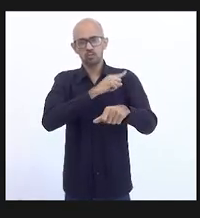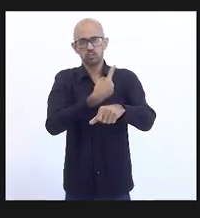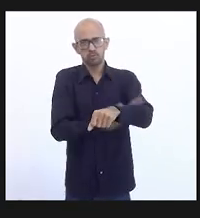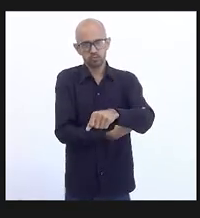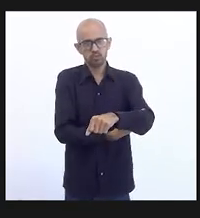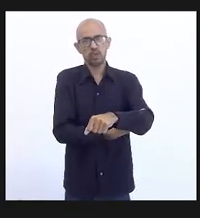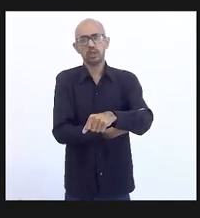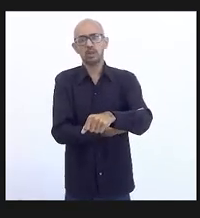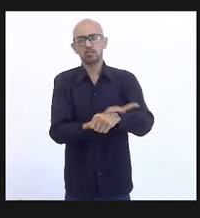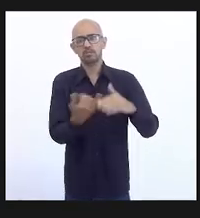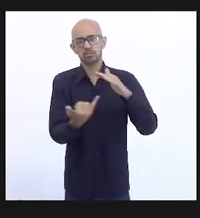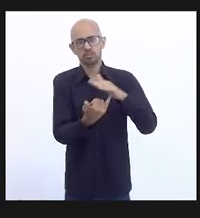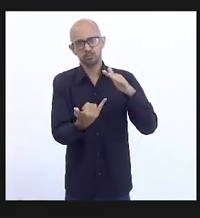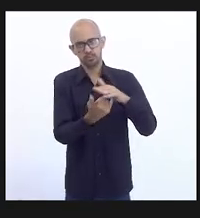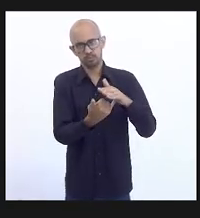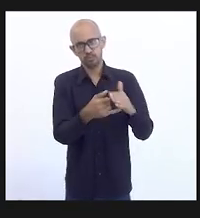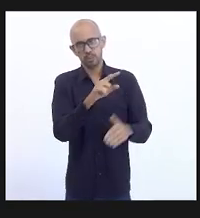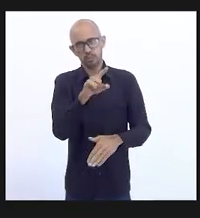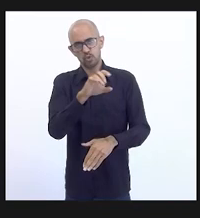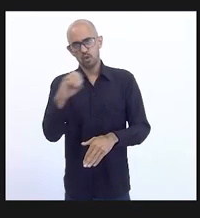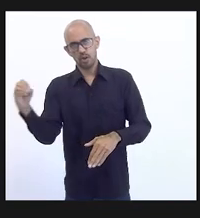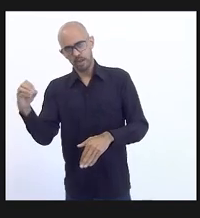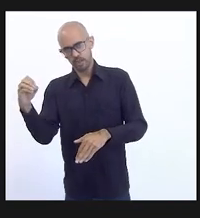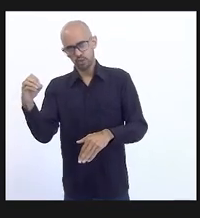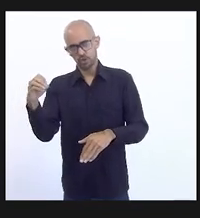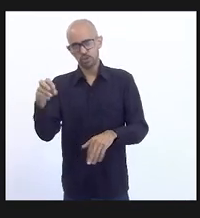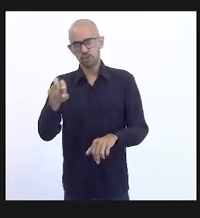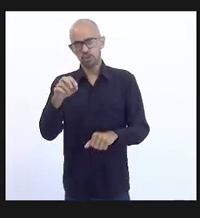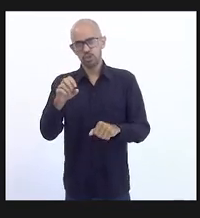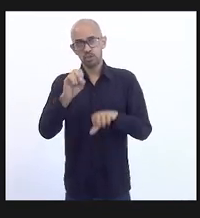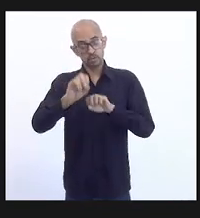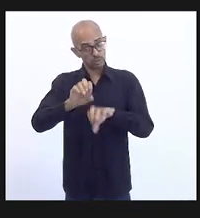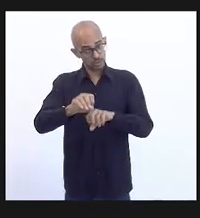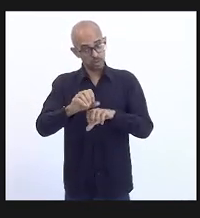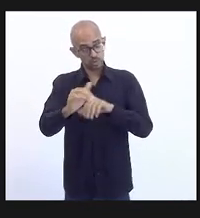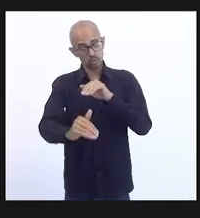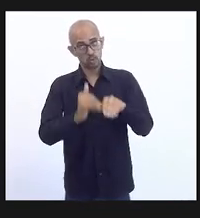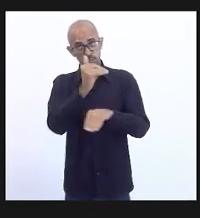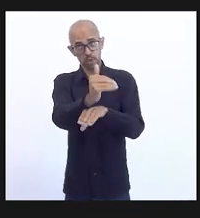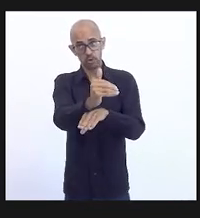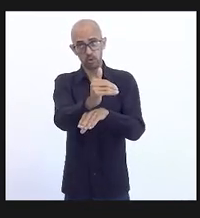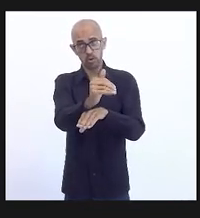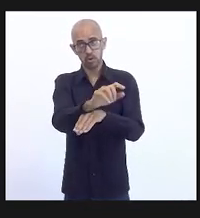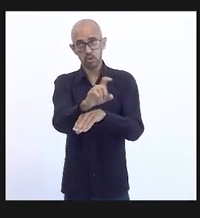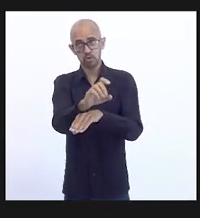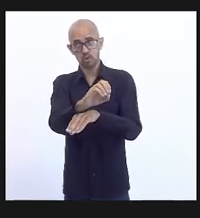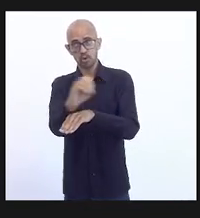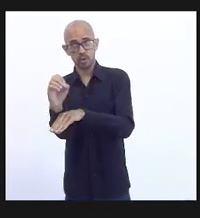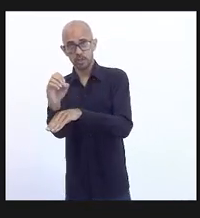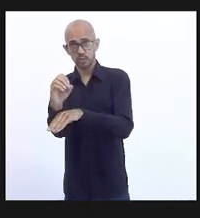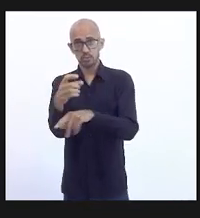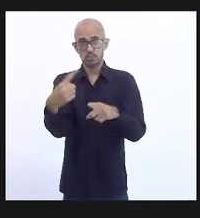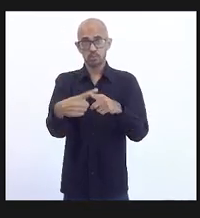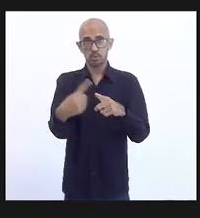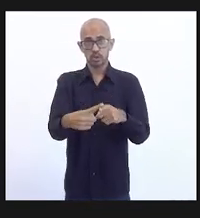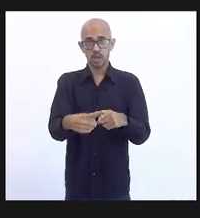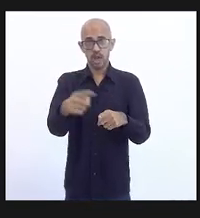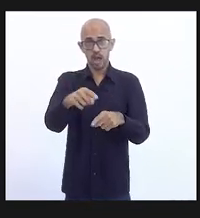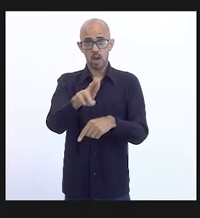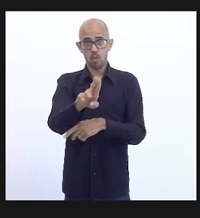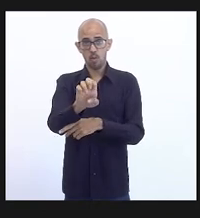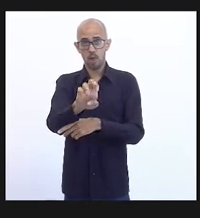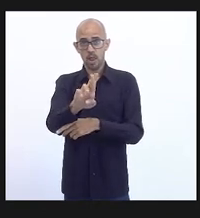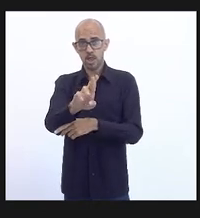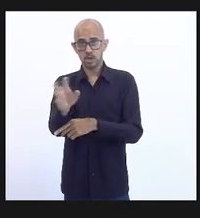instituição na Zona Oeste, um fortalecimento do ensino superior na Zona Oeste. Hoje, a UESO tem uma série de limitações,